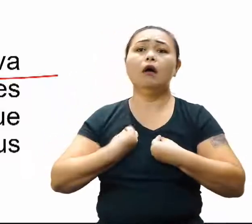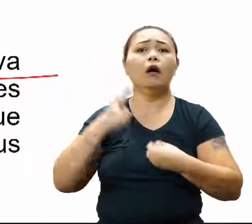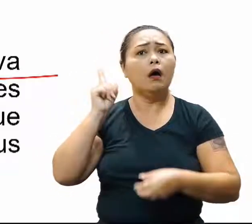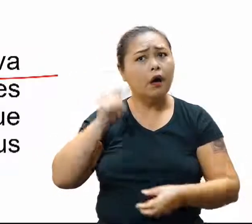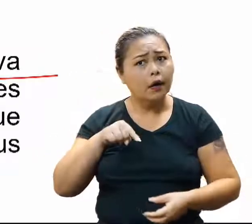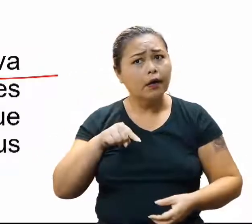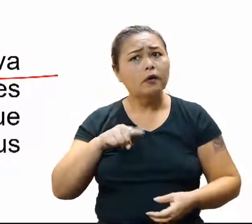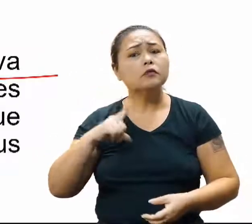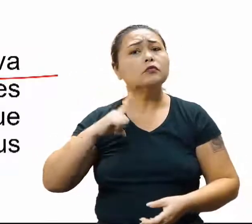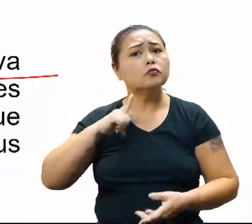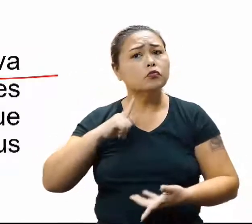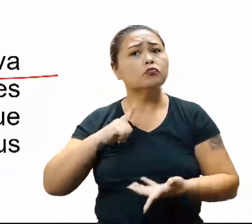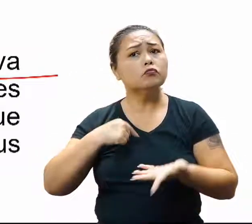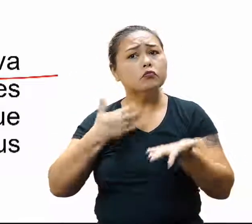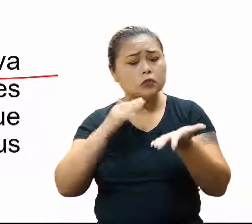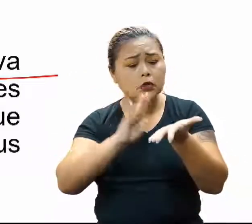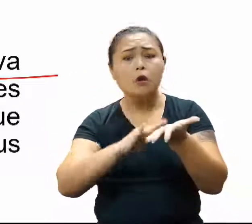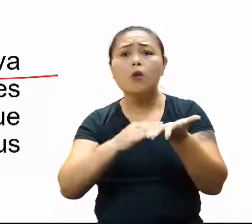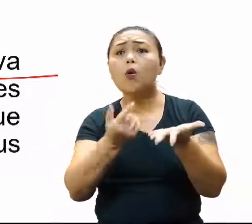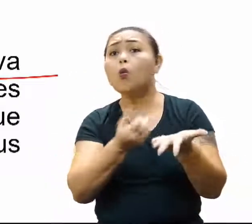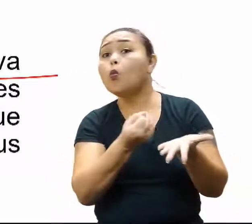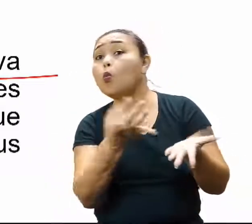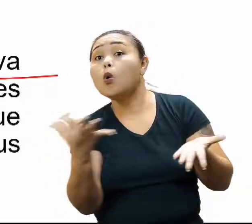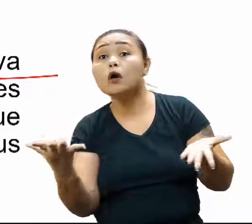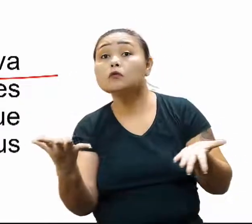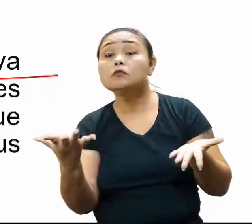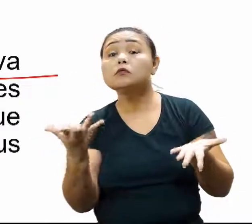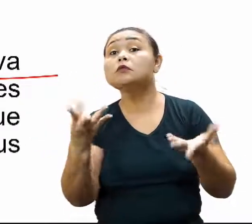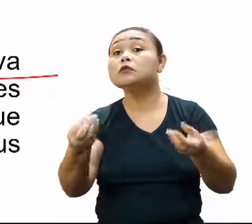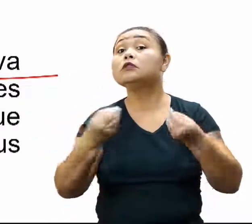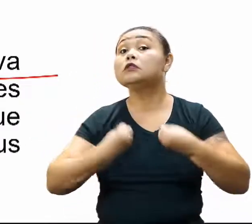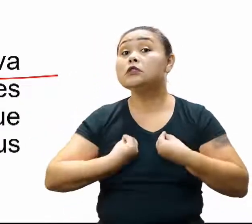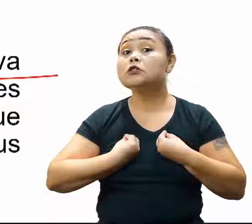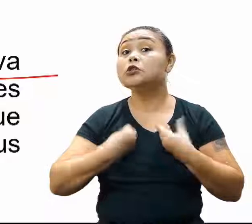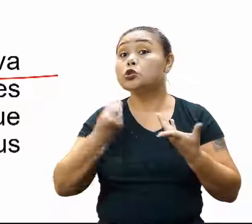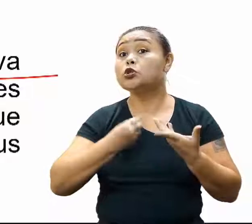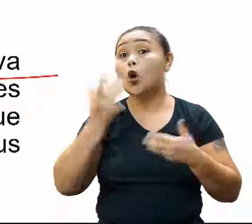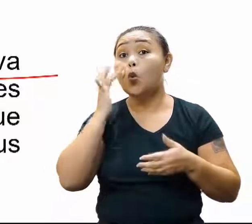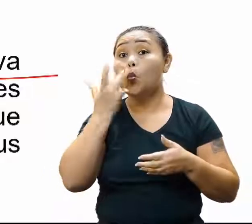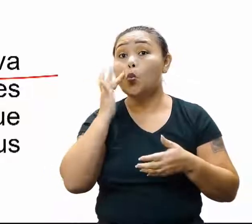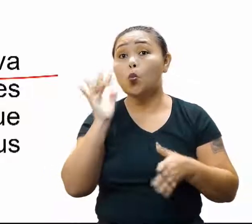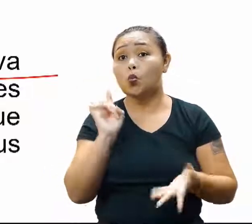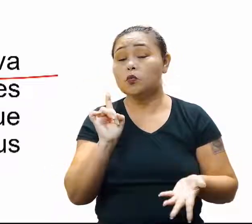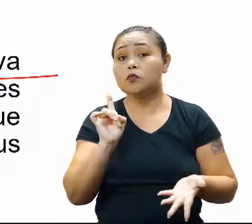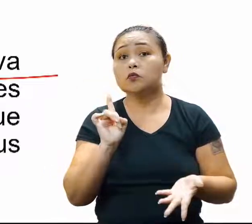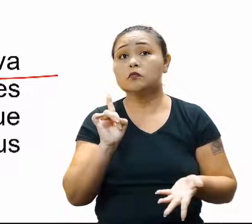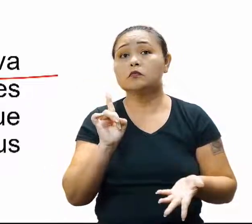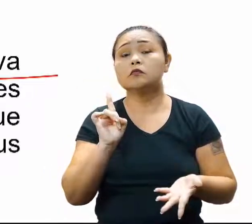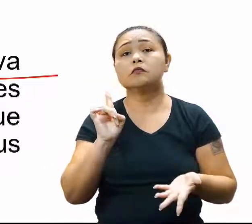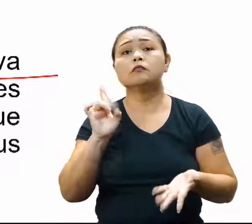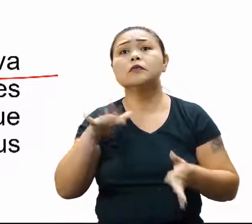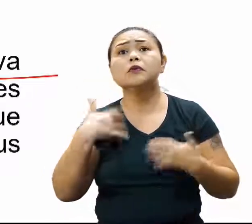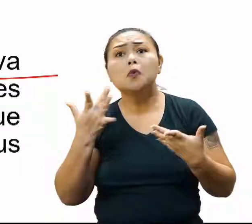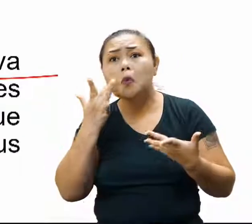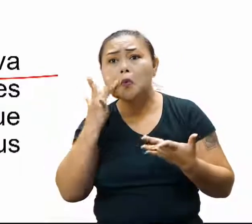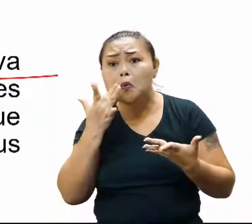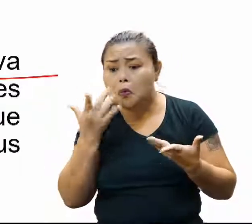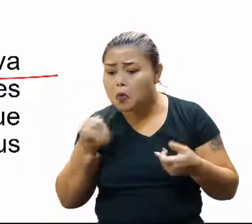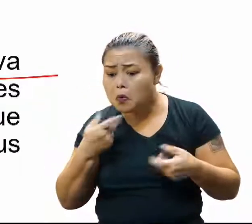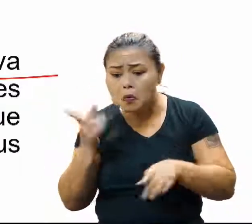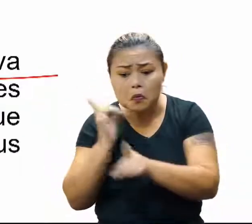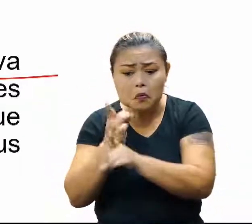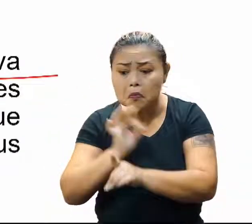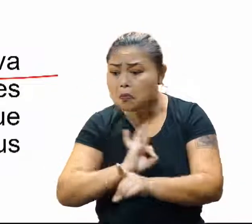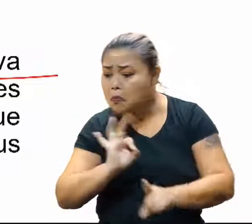uma determinação. Mas aí, professor, e quando o ouro não estava mais dando? O que